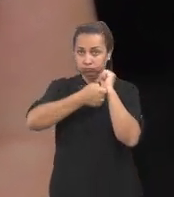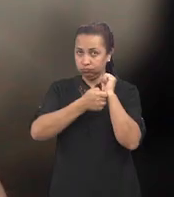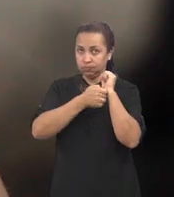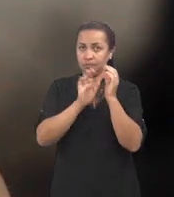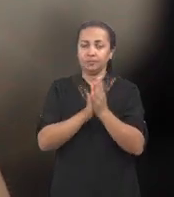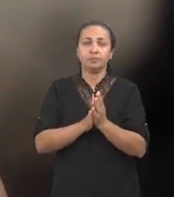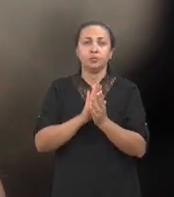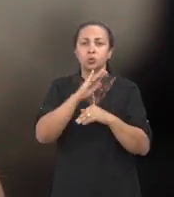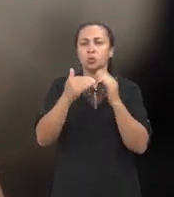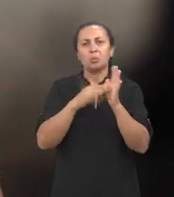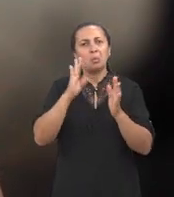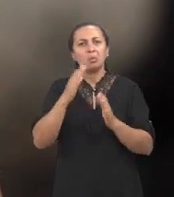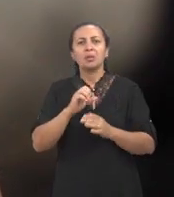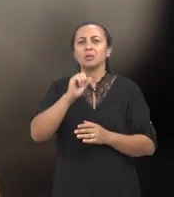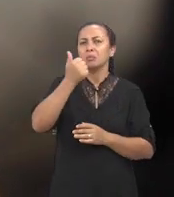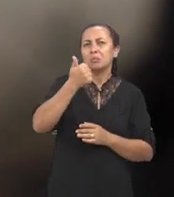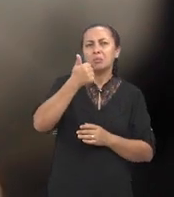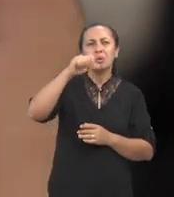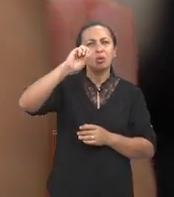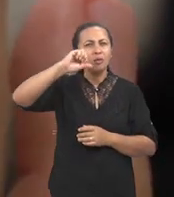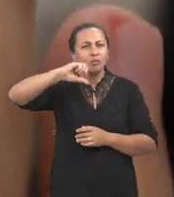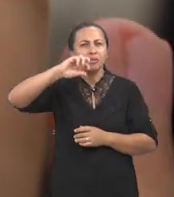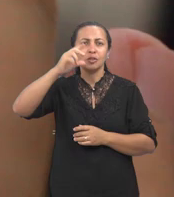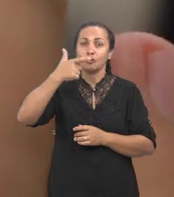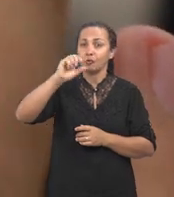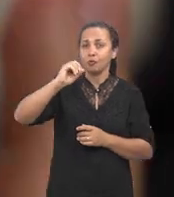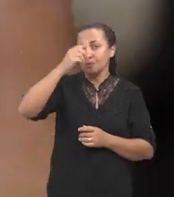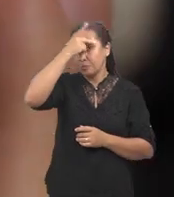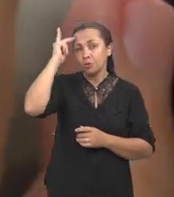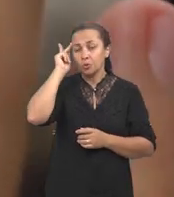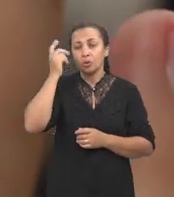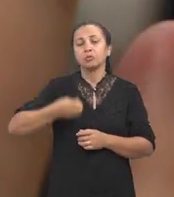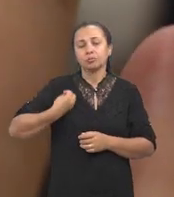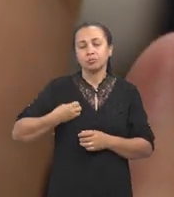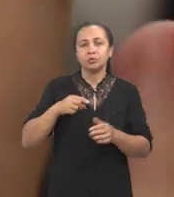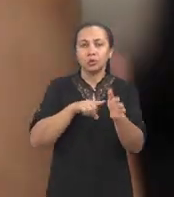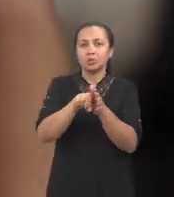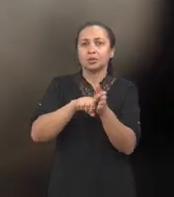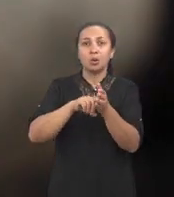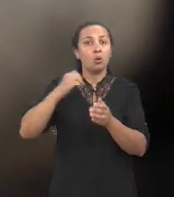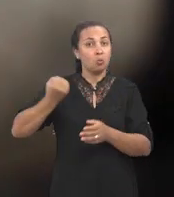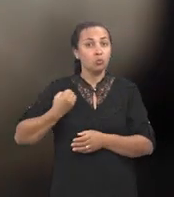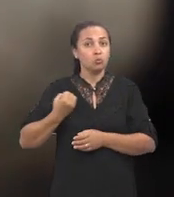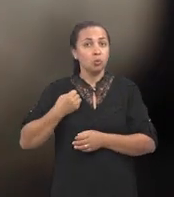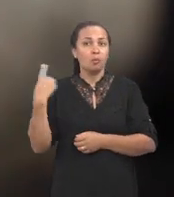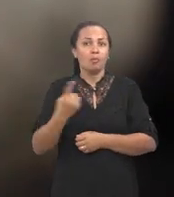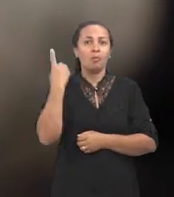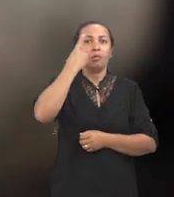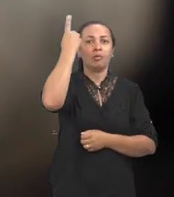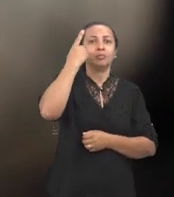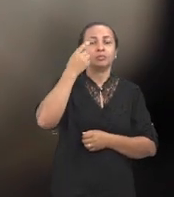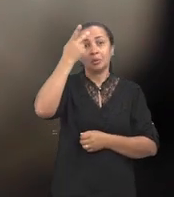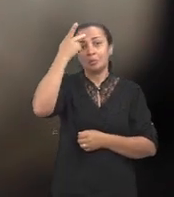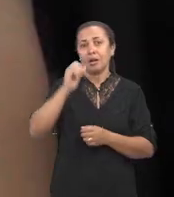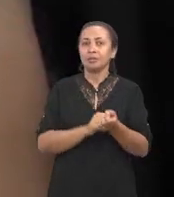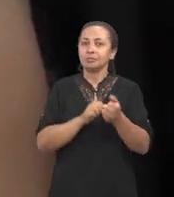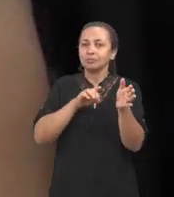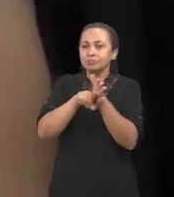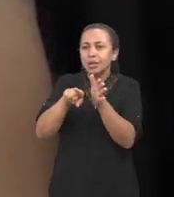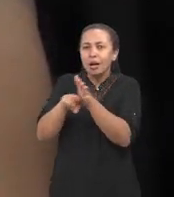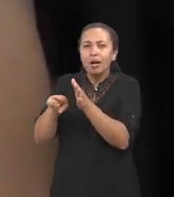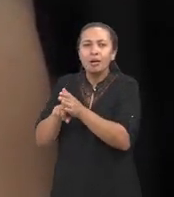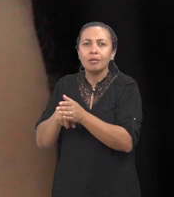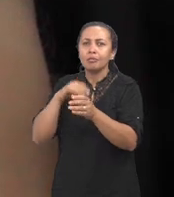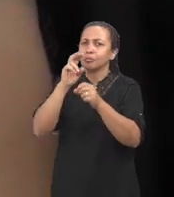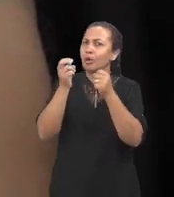ao todo 1820 pessoas participaram da pesquisa o número considerado alto para estudos com co e